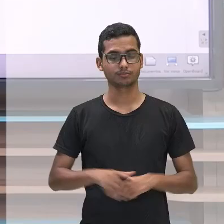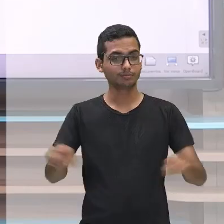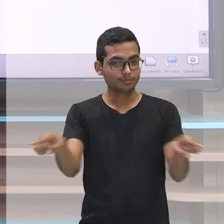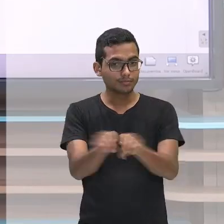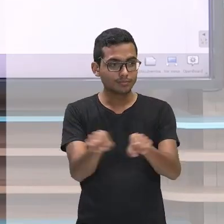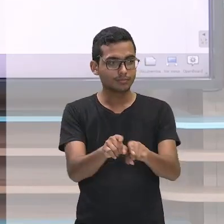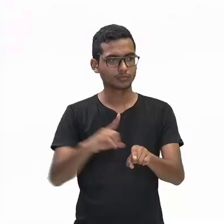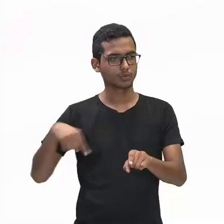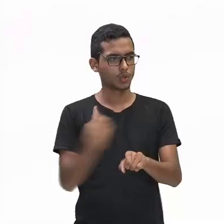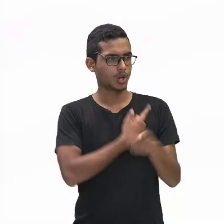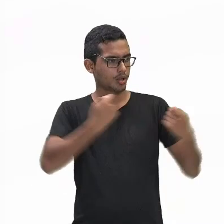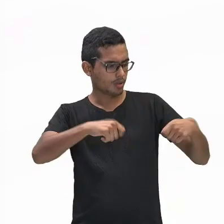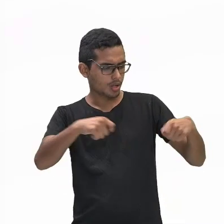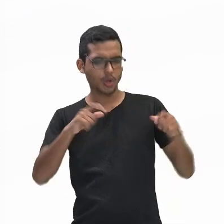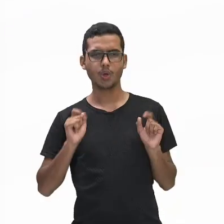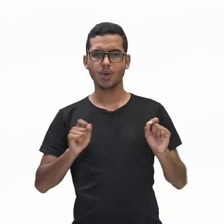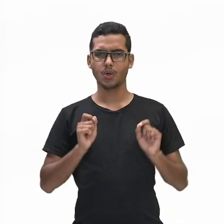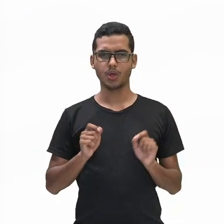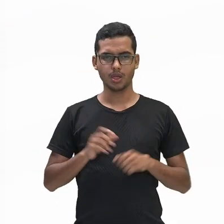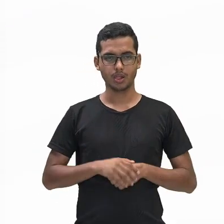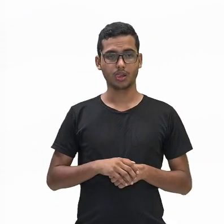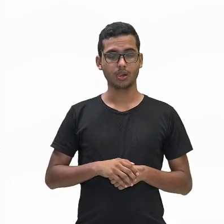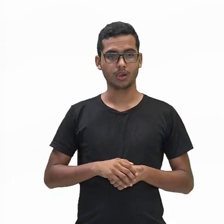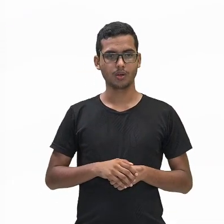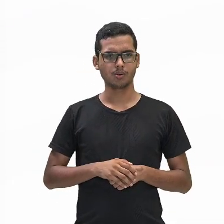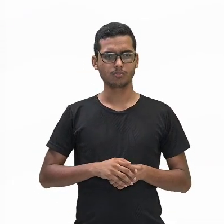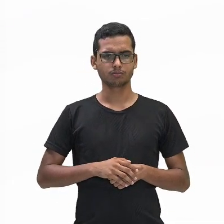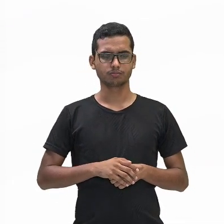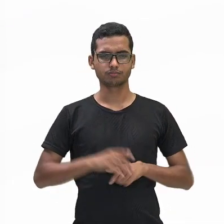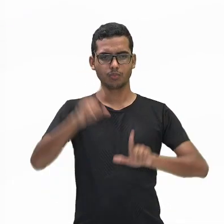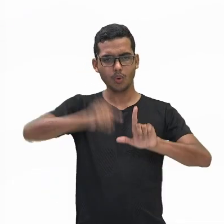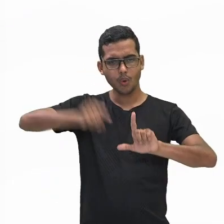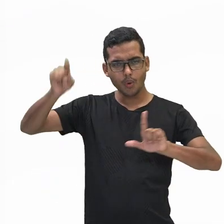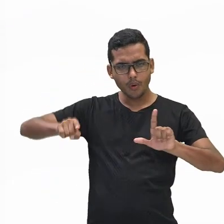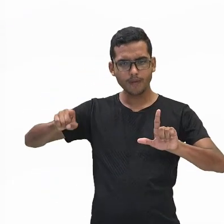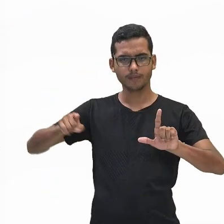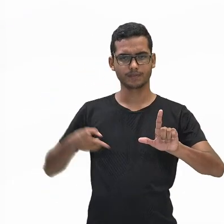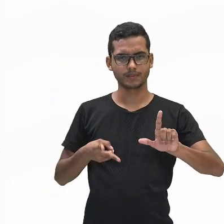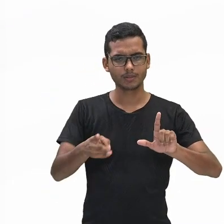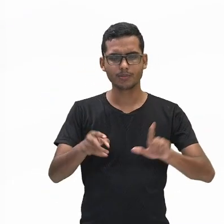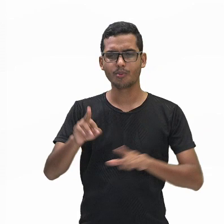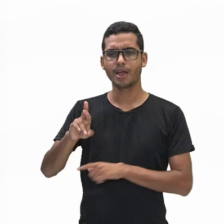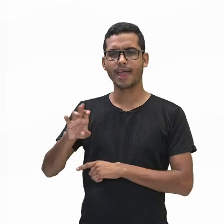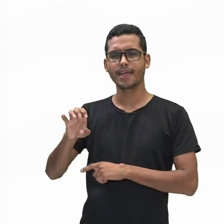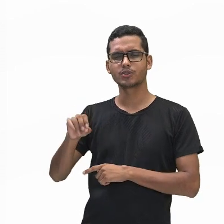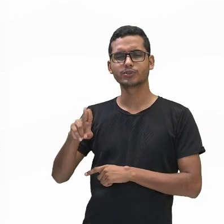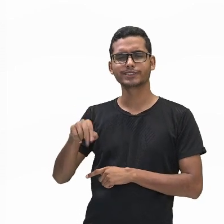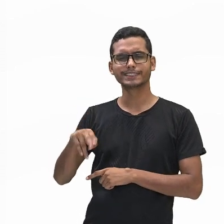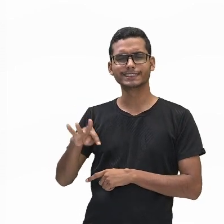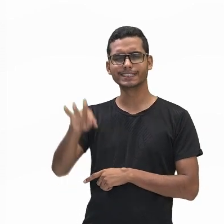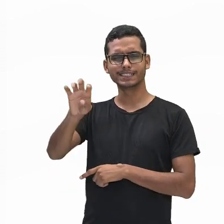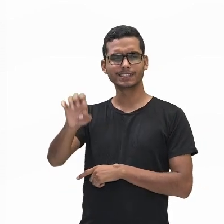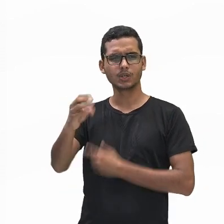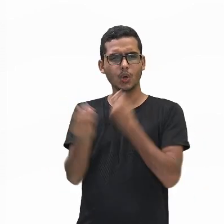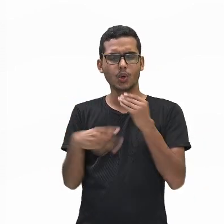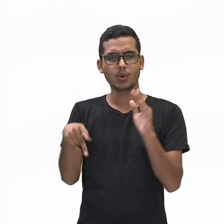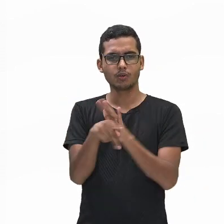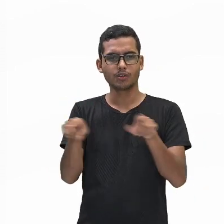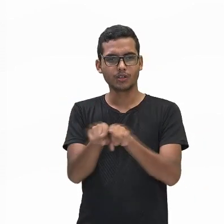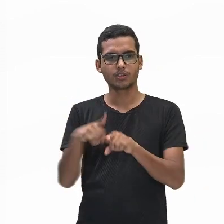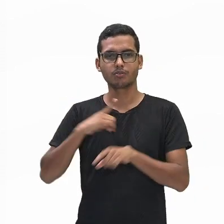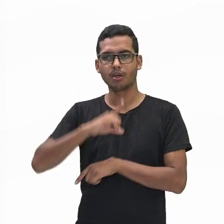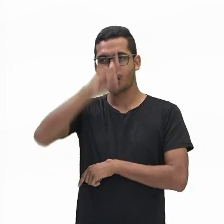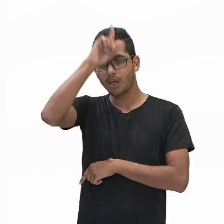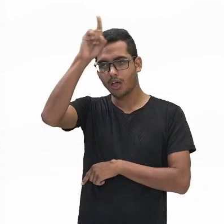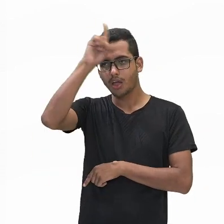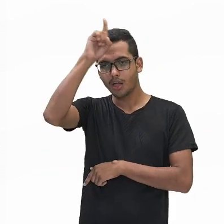temos que esse índice ele também foi criticado, né, como redundante, ou uma reinvenção da roda, né,